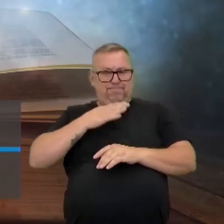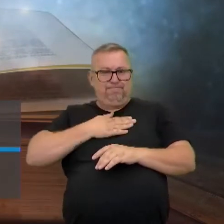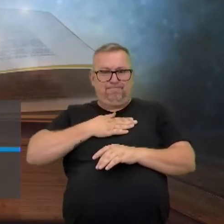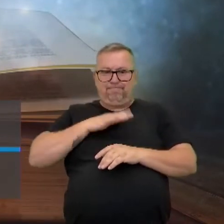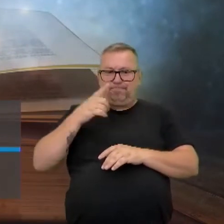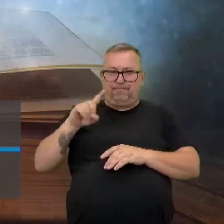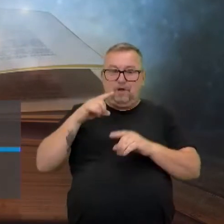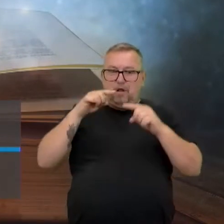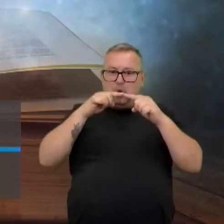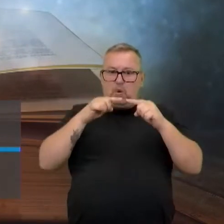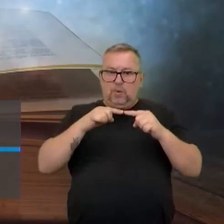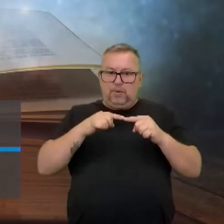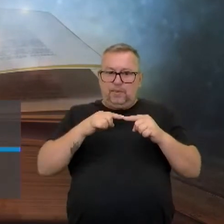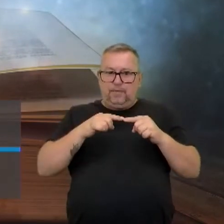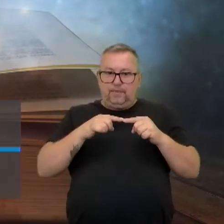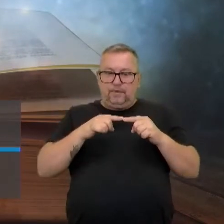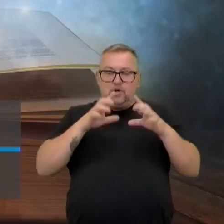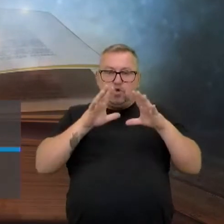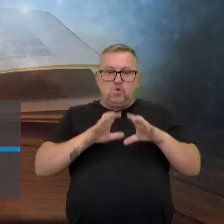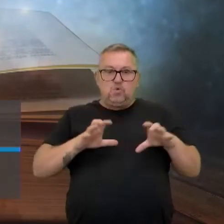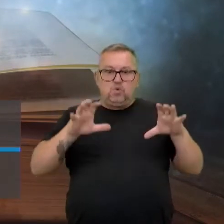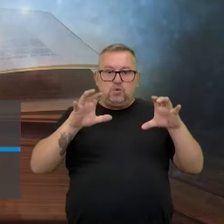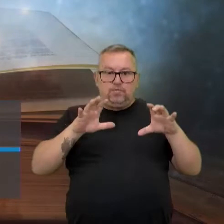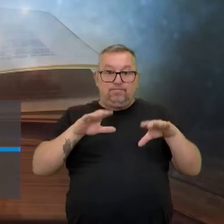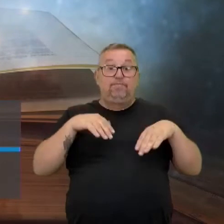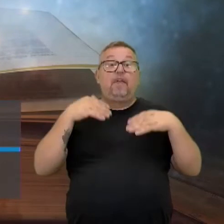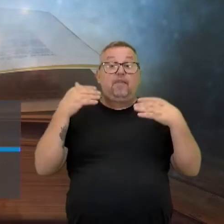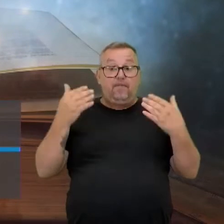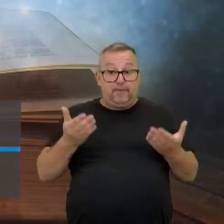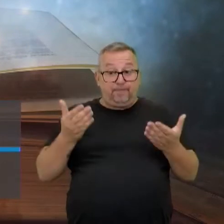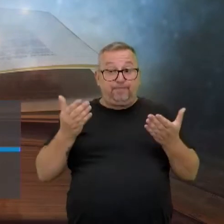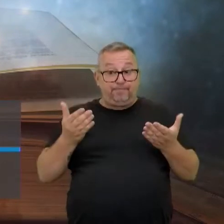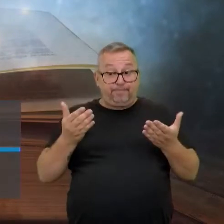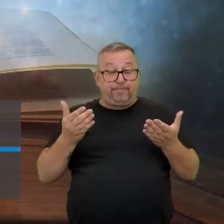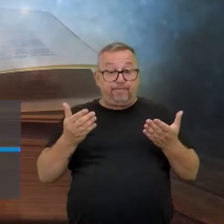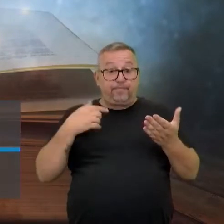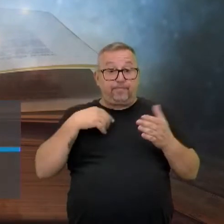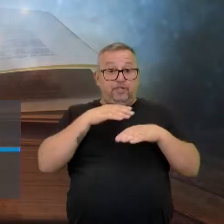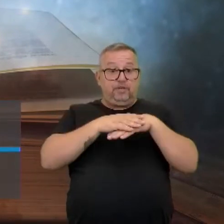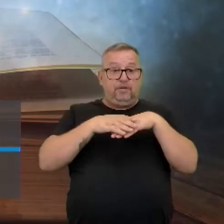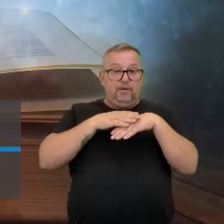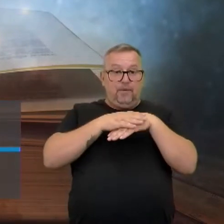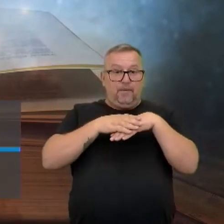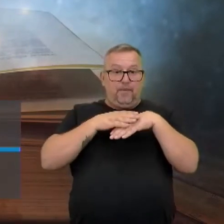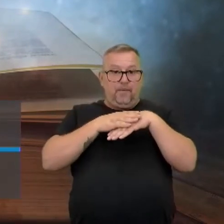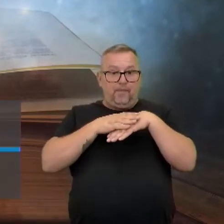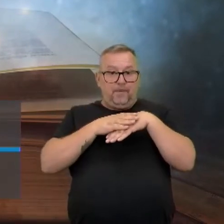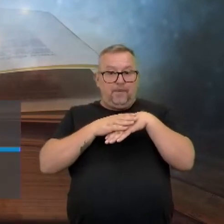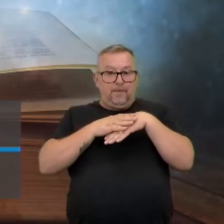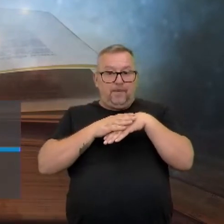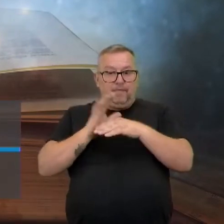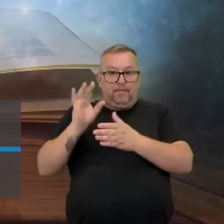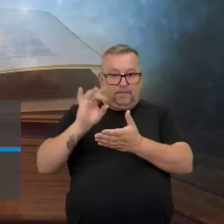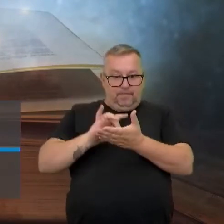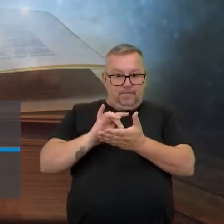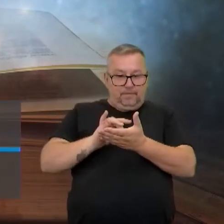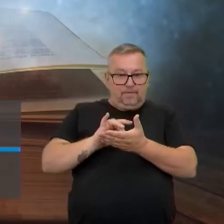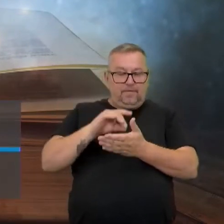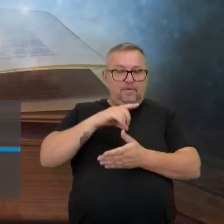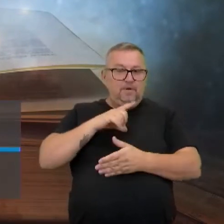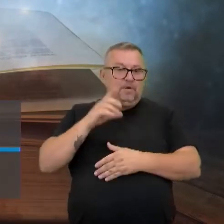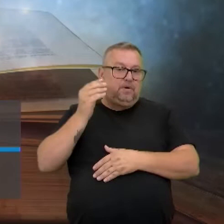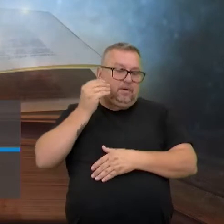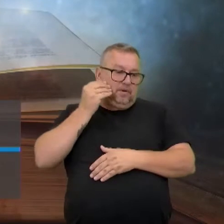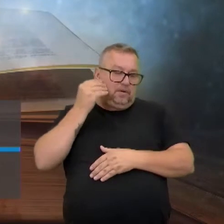Aí ele associou, esse cara é um monstro. Enfim, ele conversa... Na verdade, ele